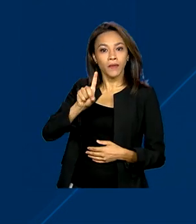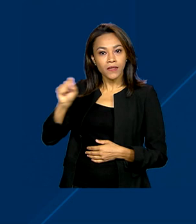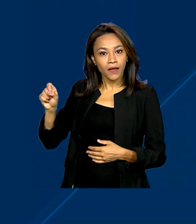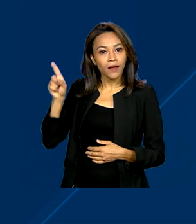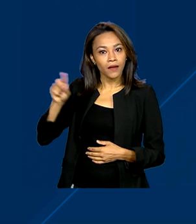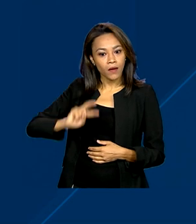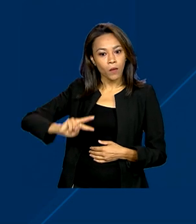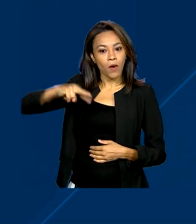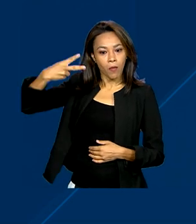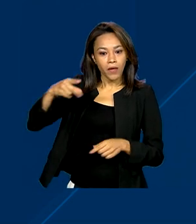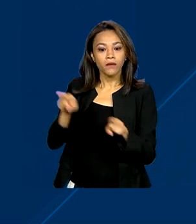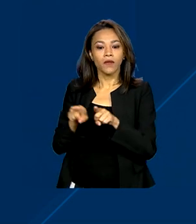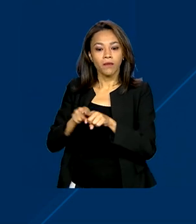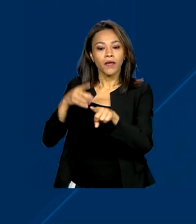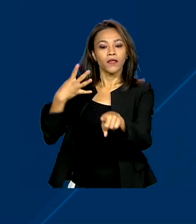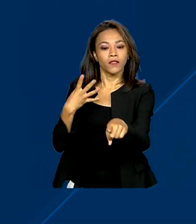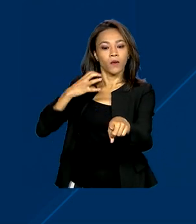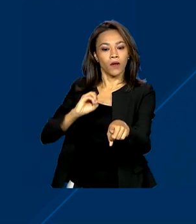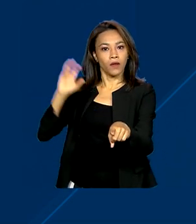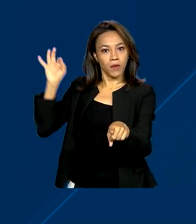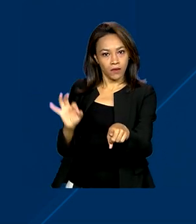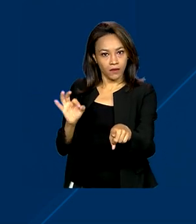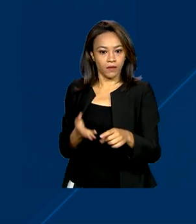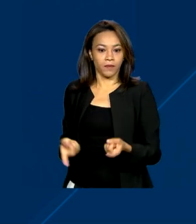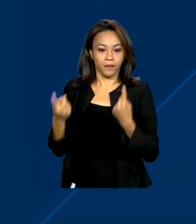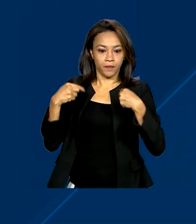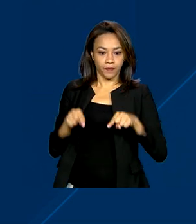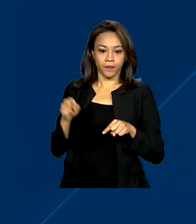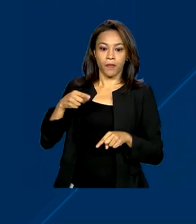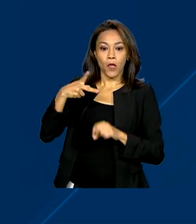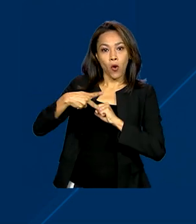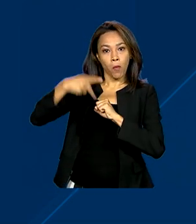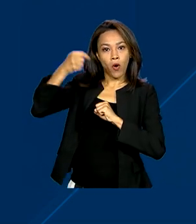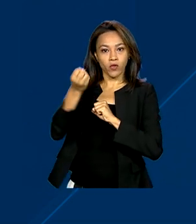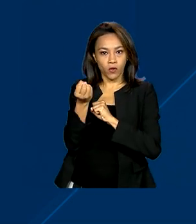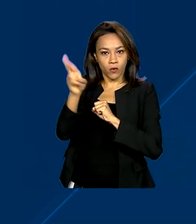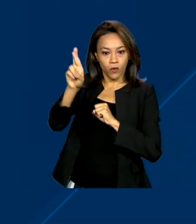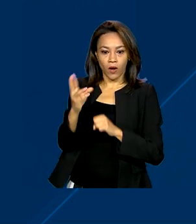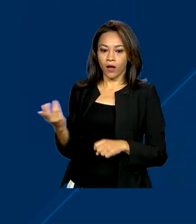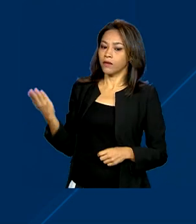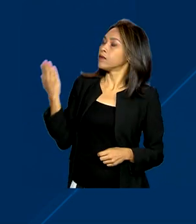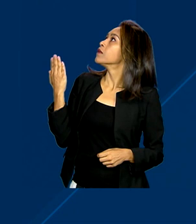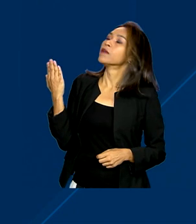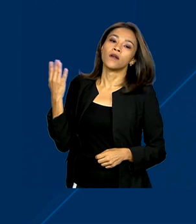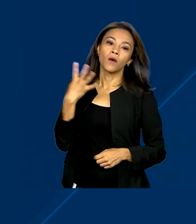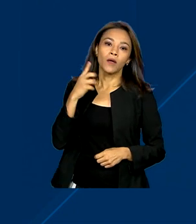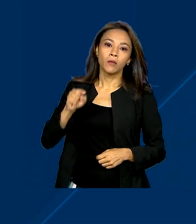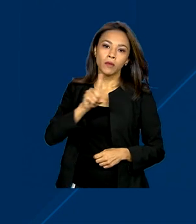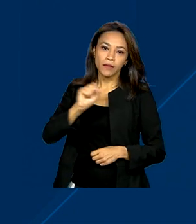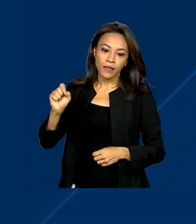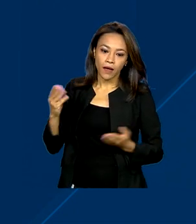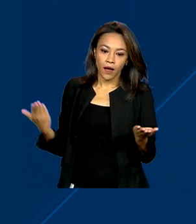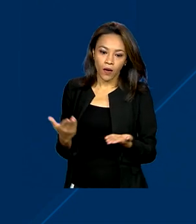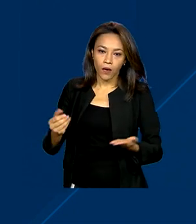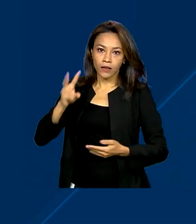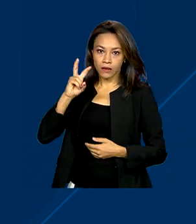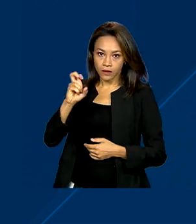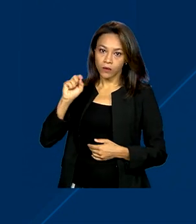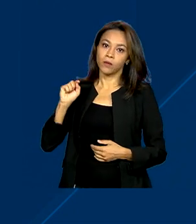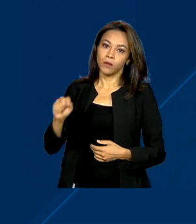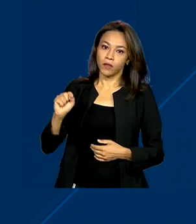3.100, um aumento também de 40%. Já o pós-doutorado sairá de R$ 4.100 para